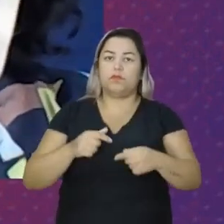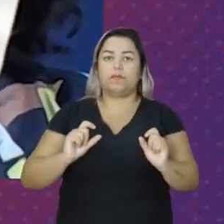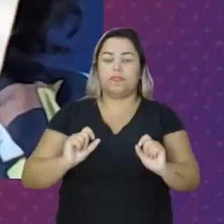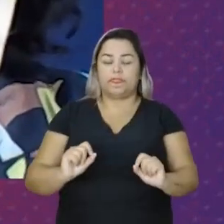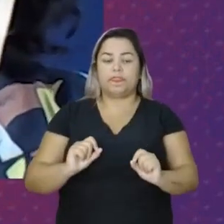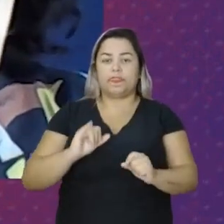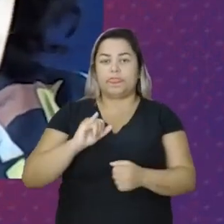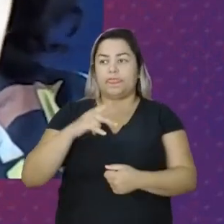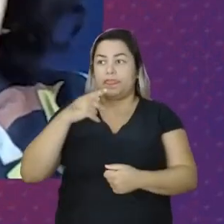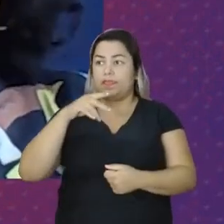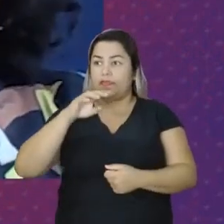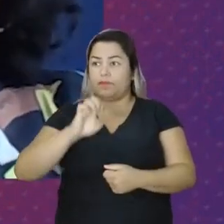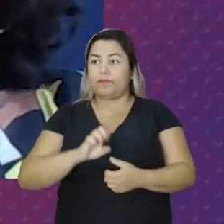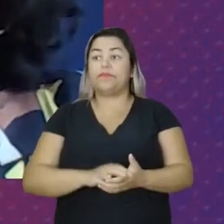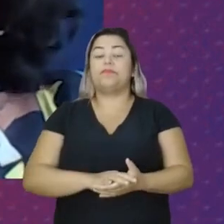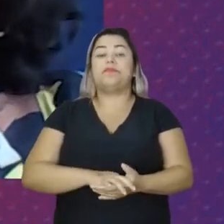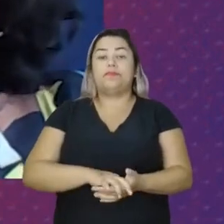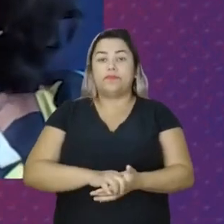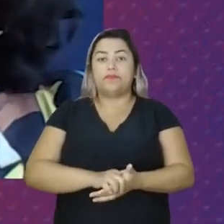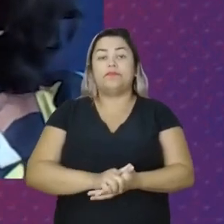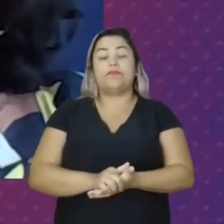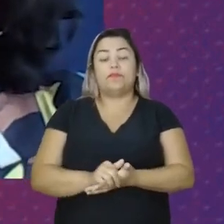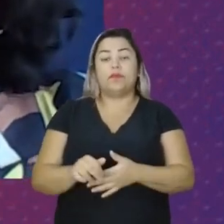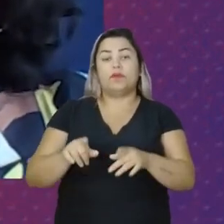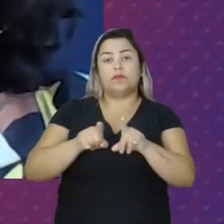OIT, esse tratado